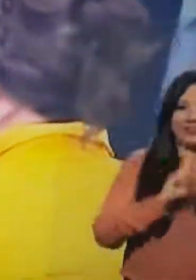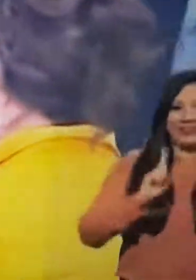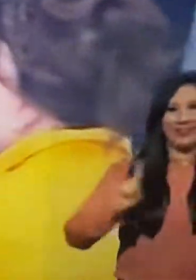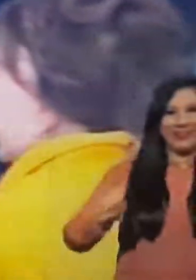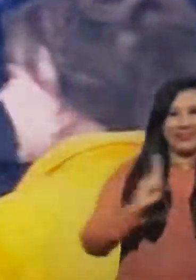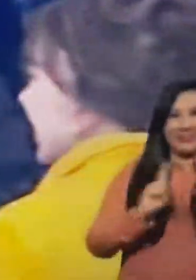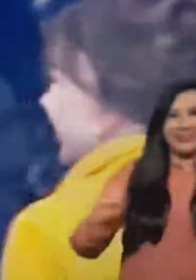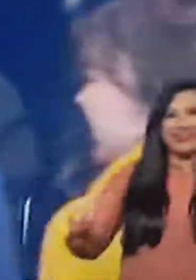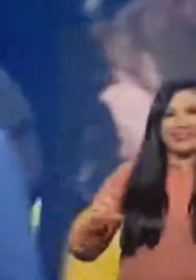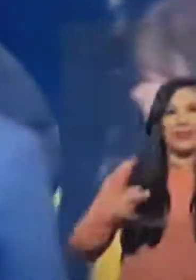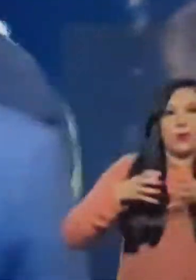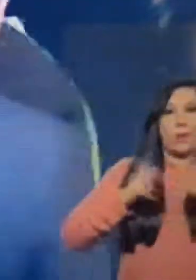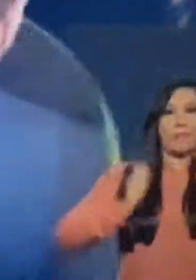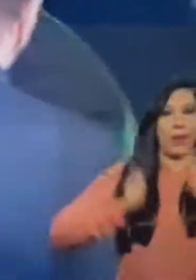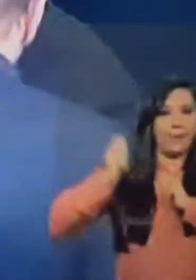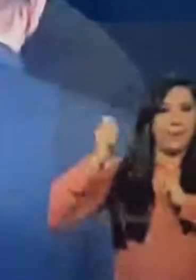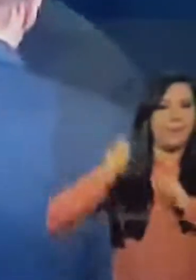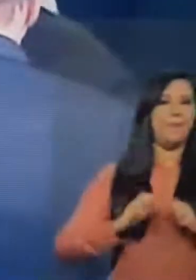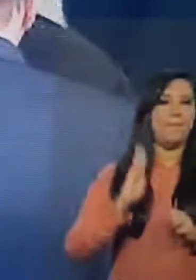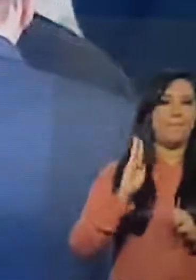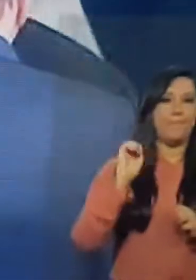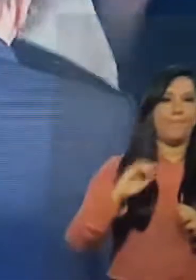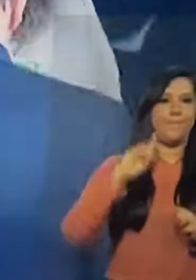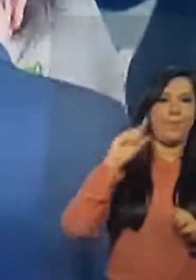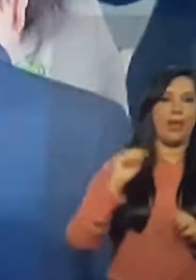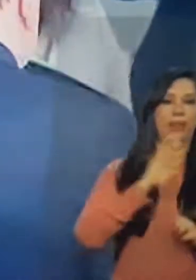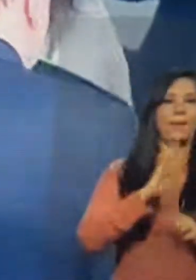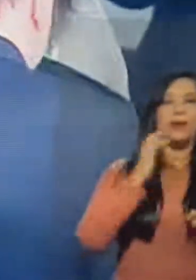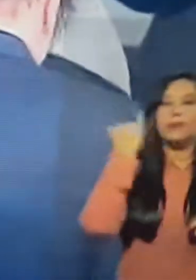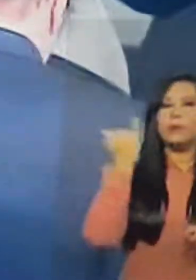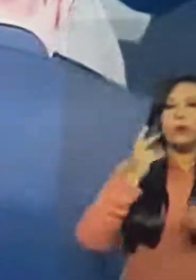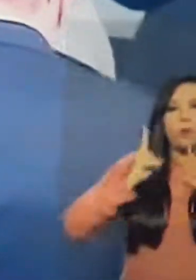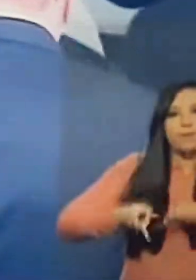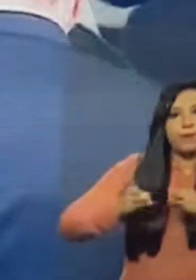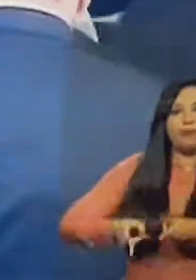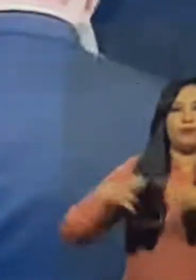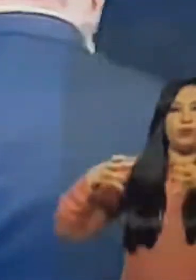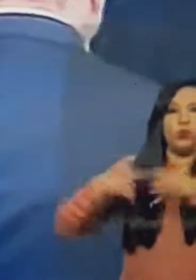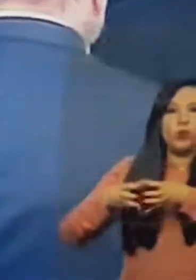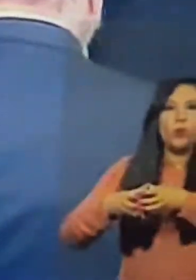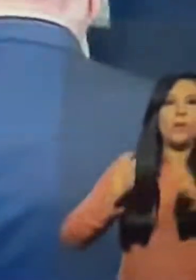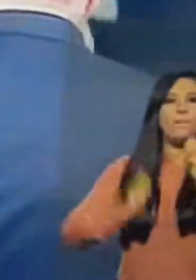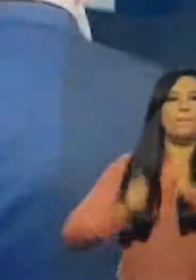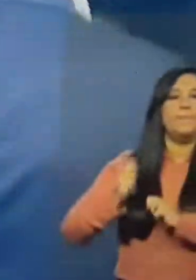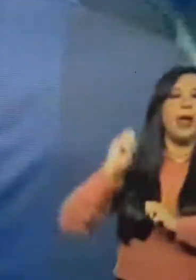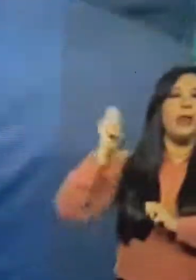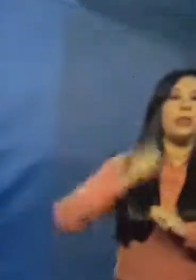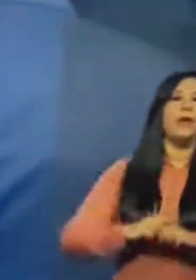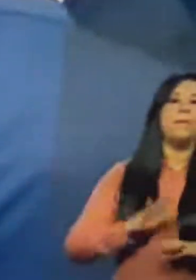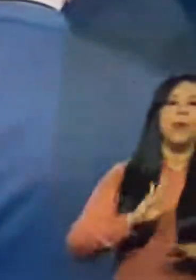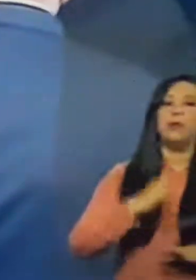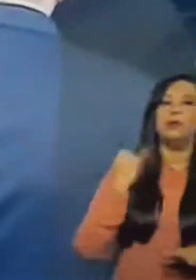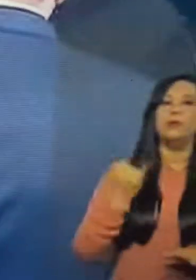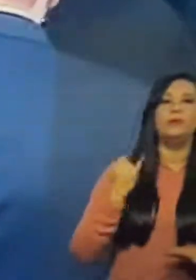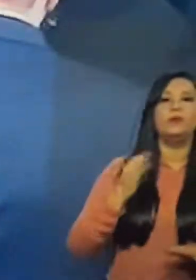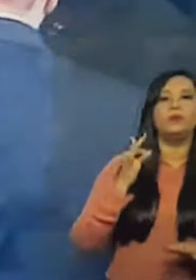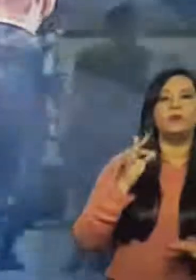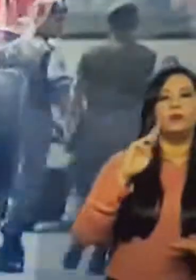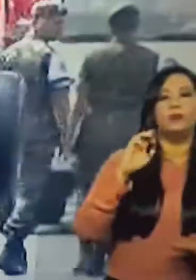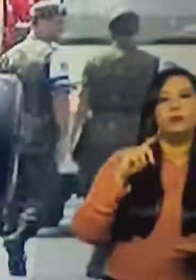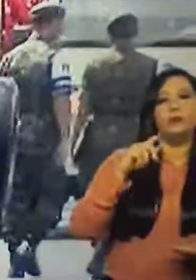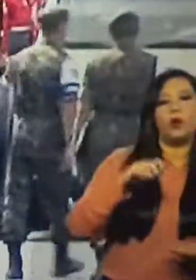general? Melhor comentarista, melhor apresentador da TV, para mim, mundial. As tropas passaram.